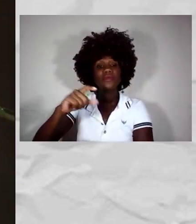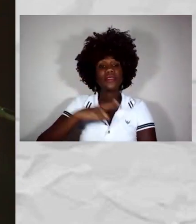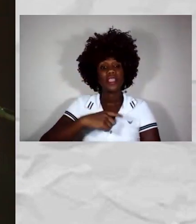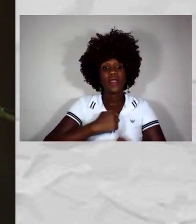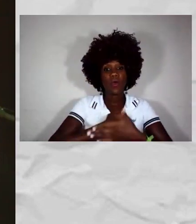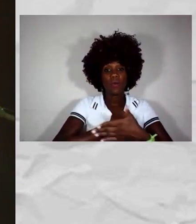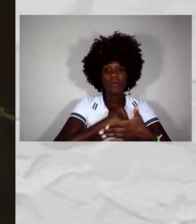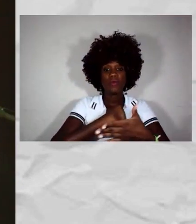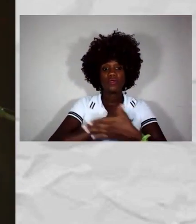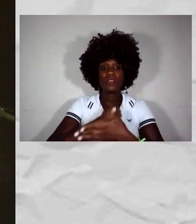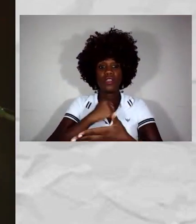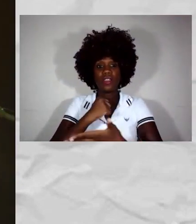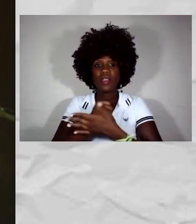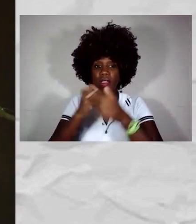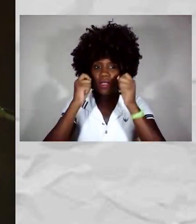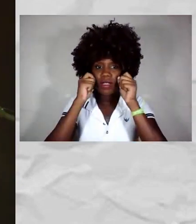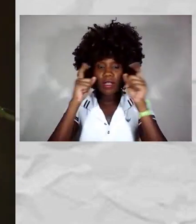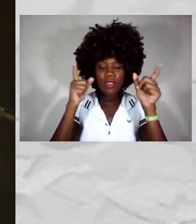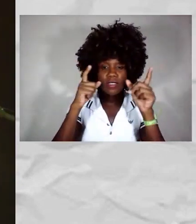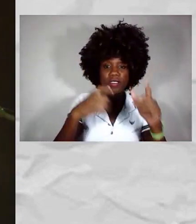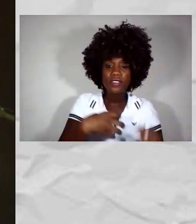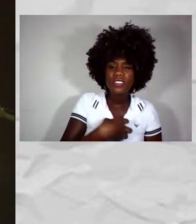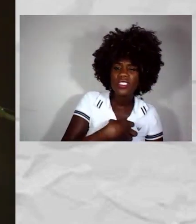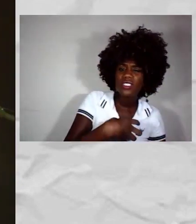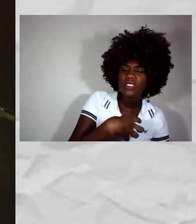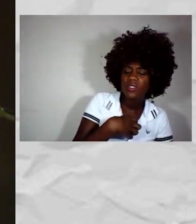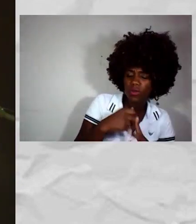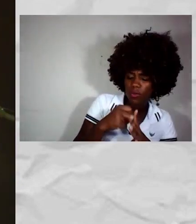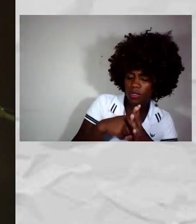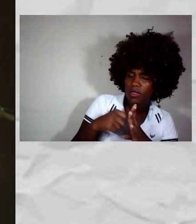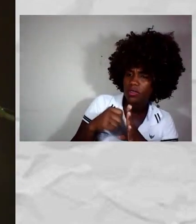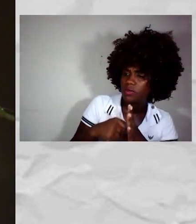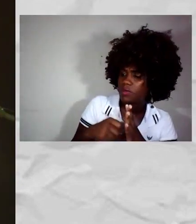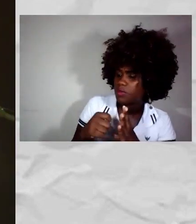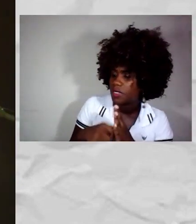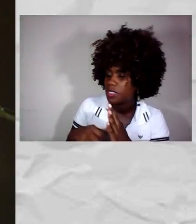acordam sentindo, são meses pra se juntar.